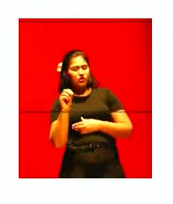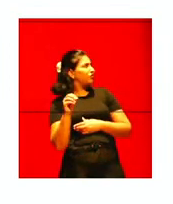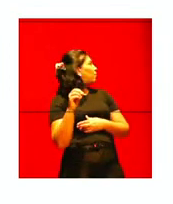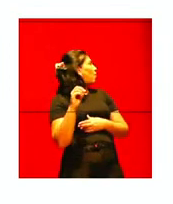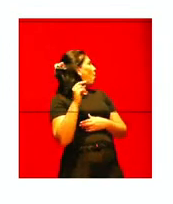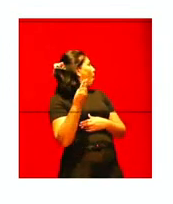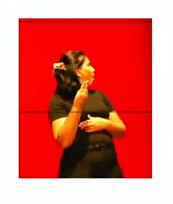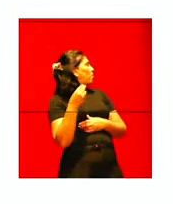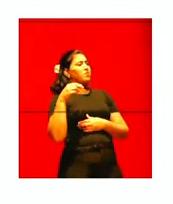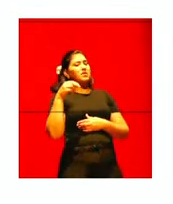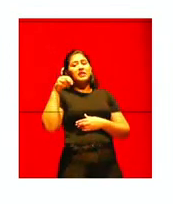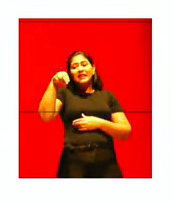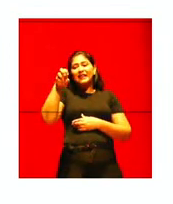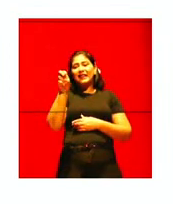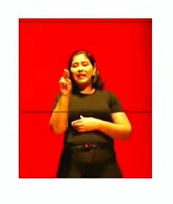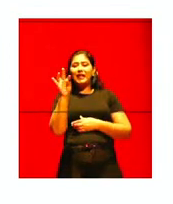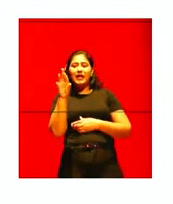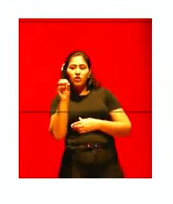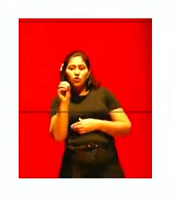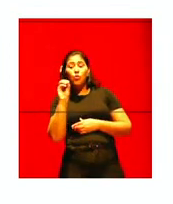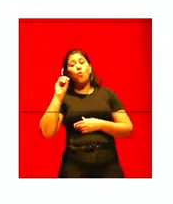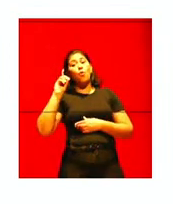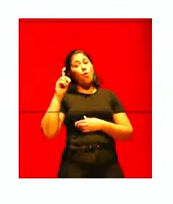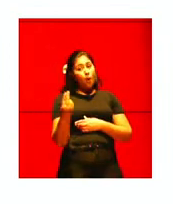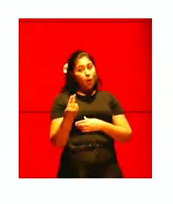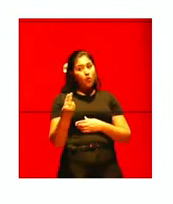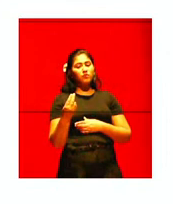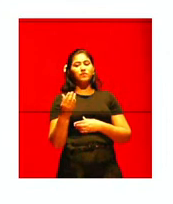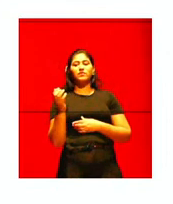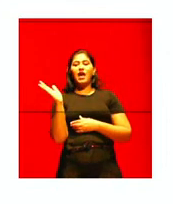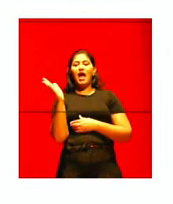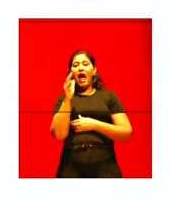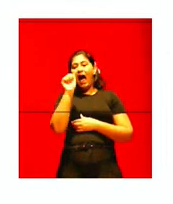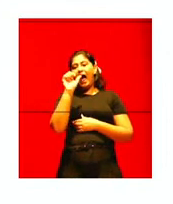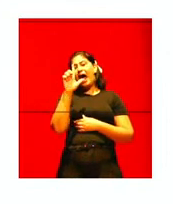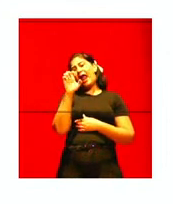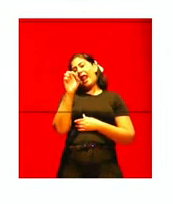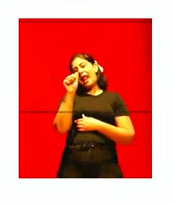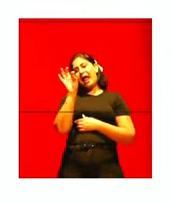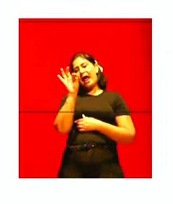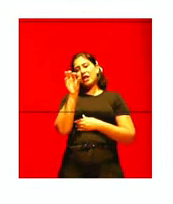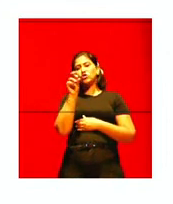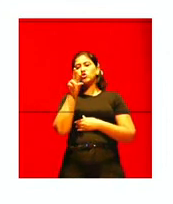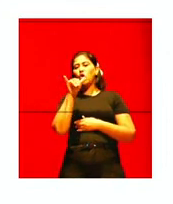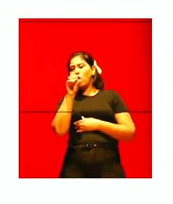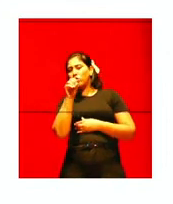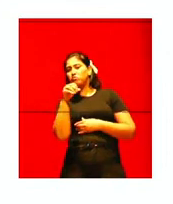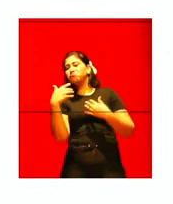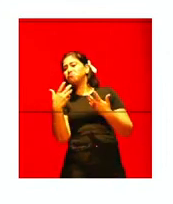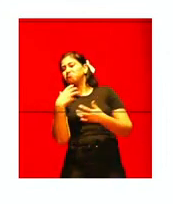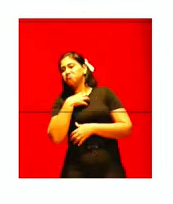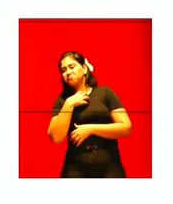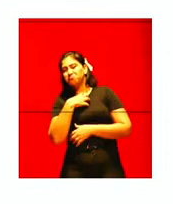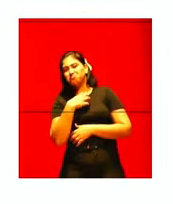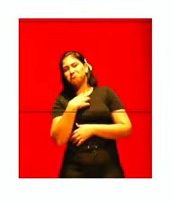Aleatório. Quem acha que é aleatório? Quem acha que é neutro? Restritivo?